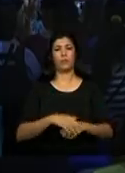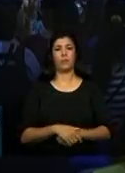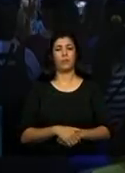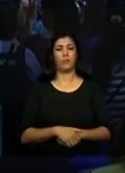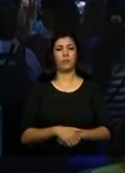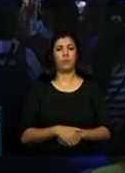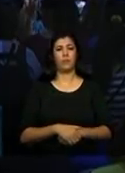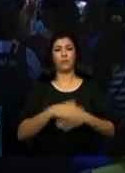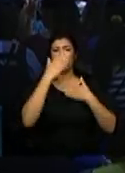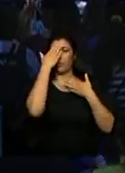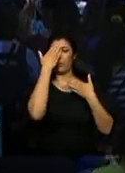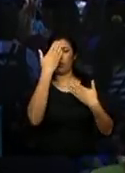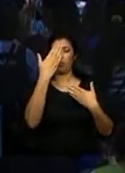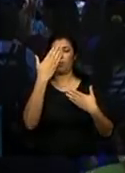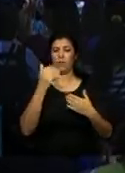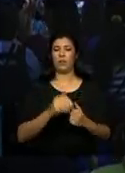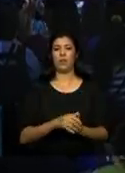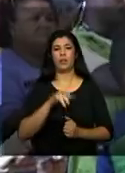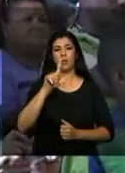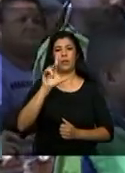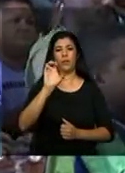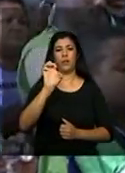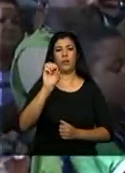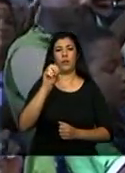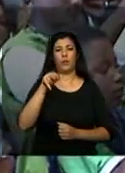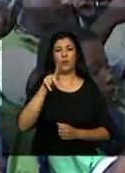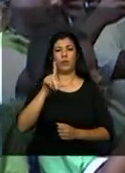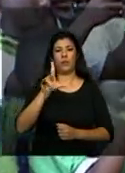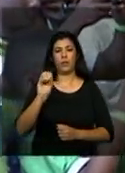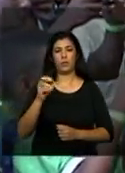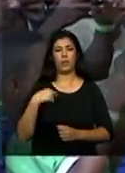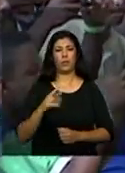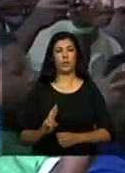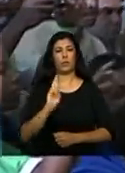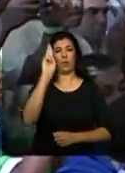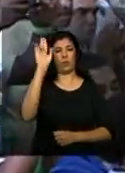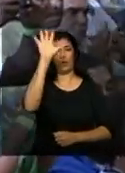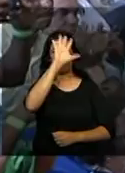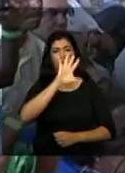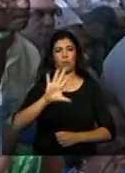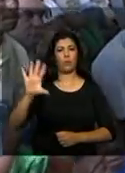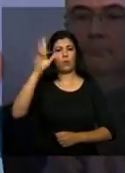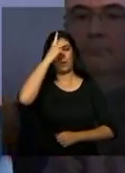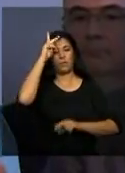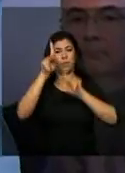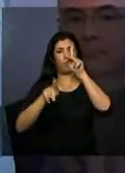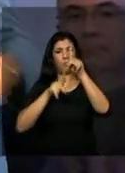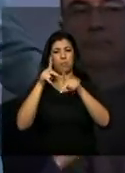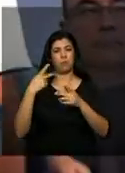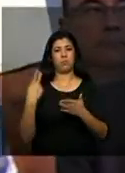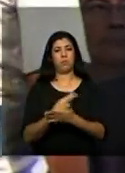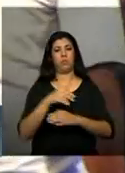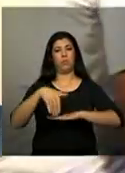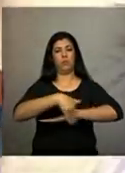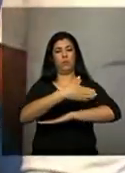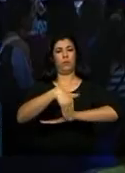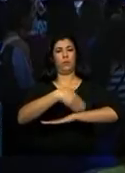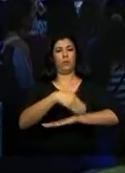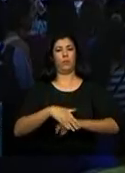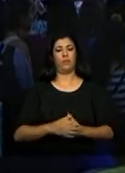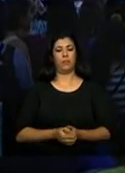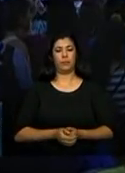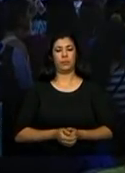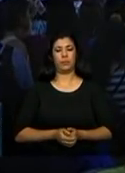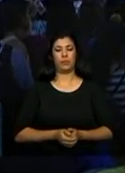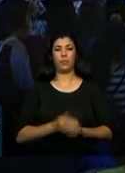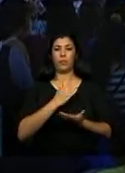Obrigado, companheiro Leonildo José Monteiro, representante do Movimento Nacional da População em Situação de Rua.